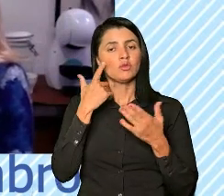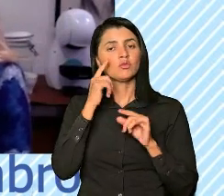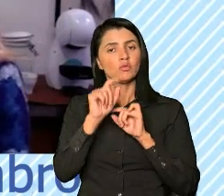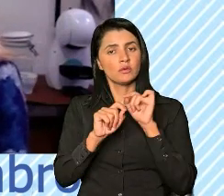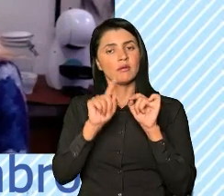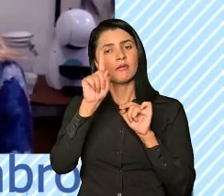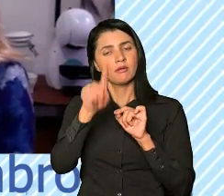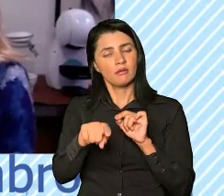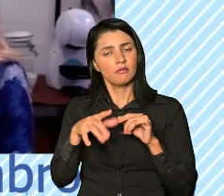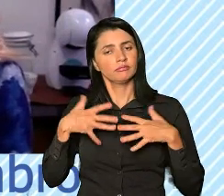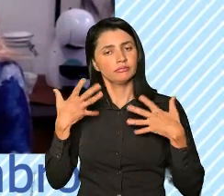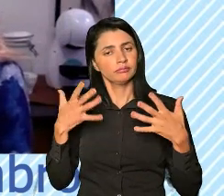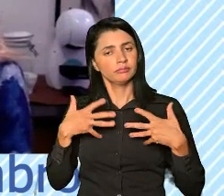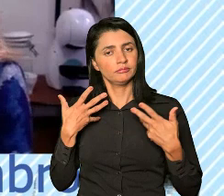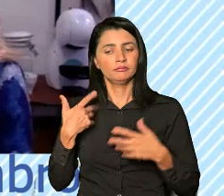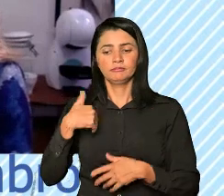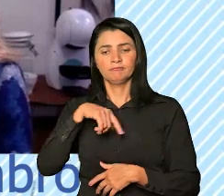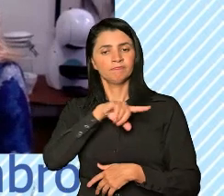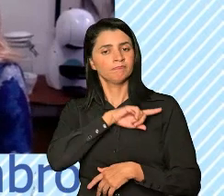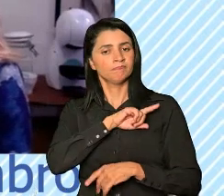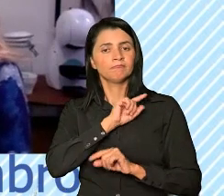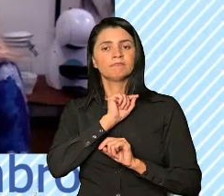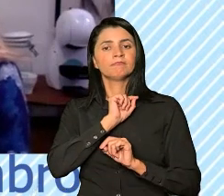uma alegria a gente